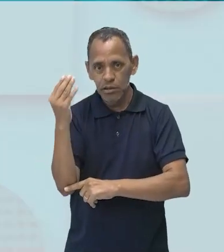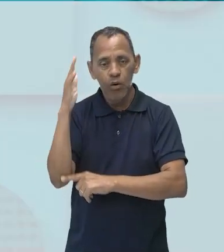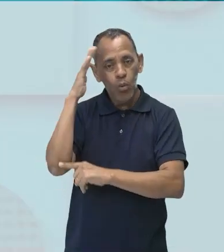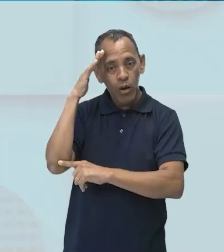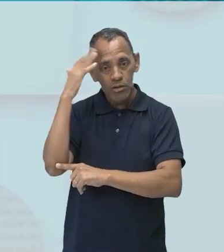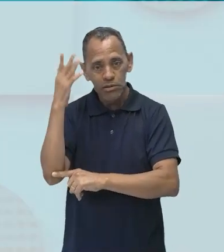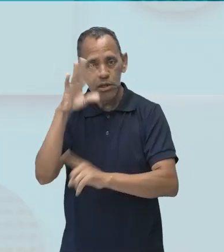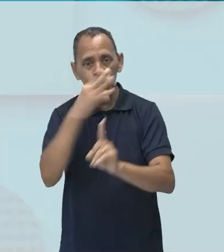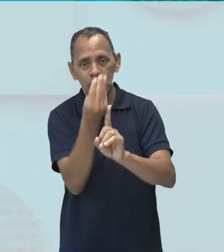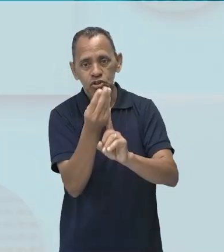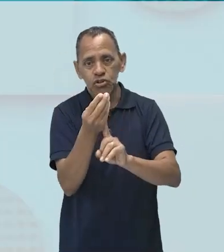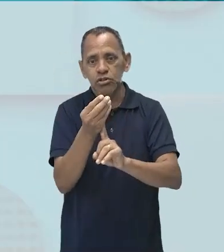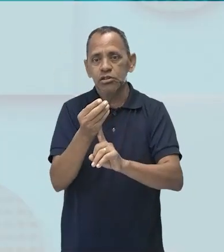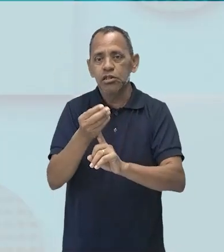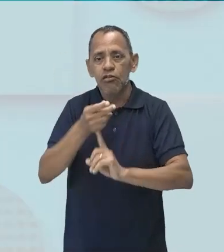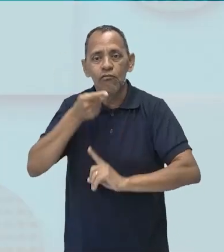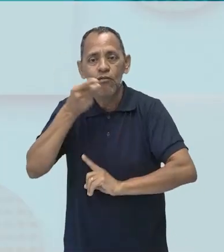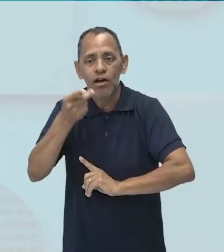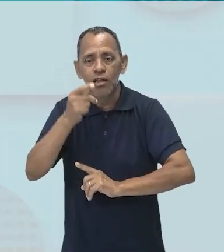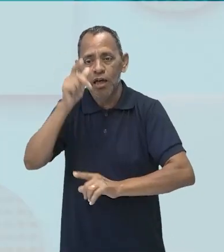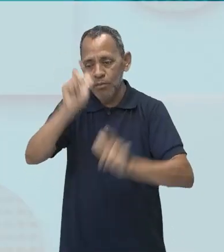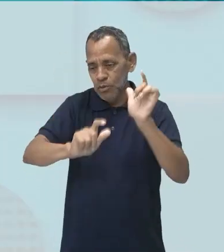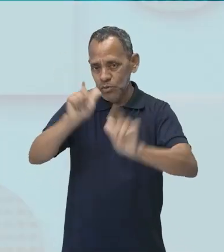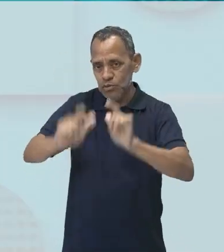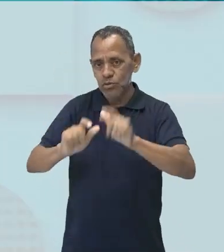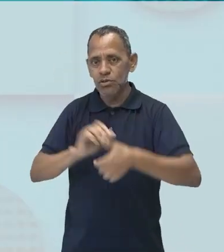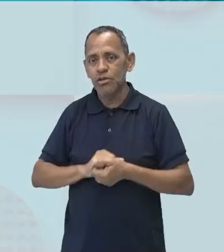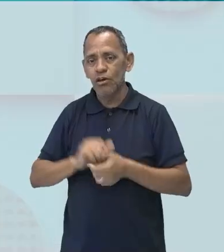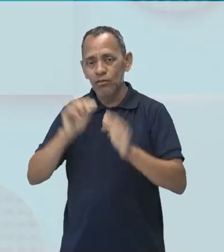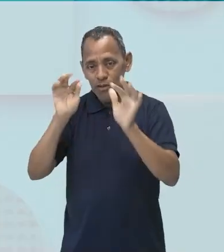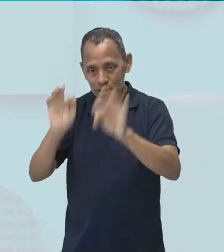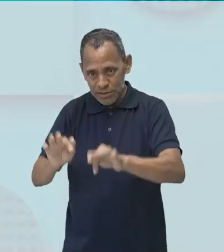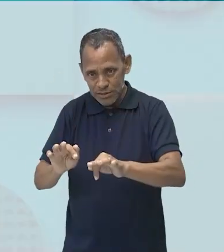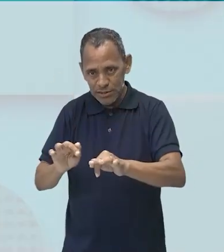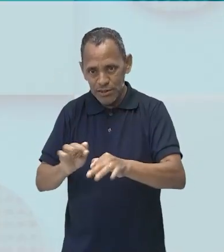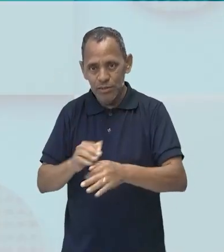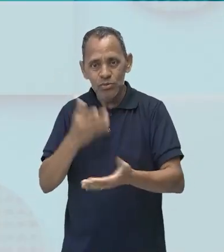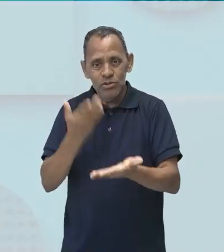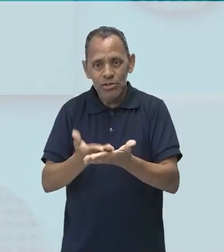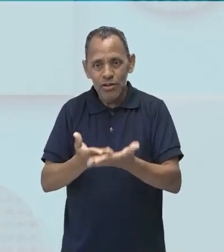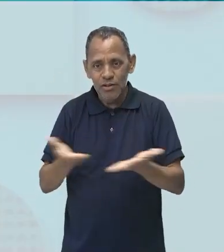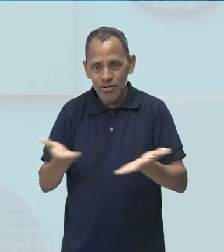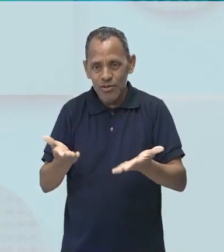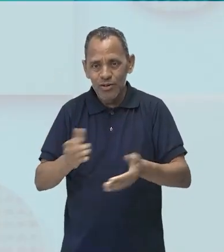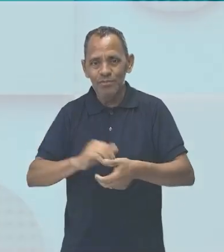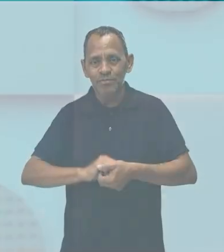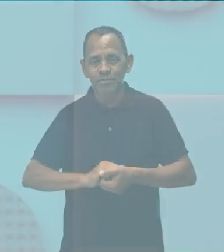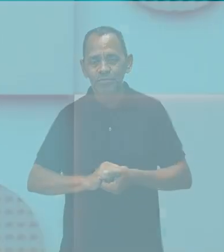público. Certo? Então, finalizamos aqui a nossa aula.